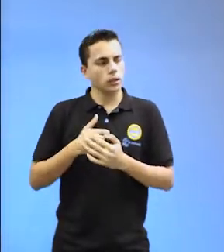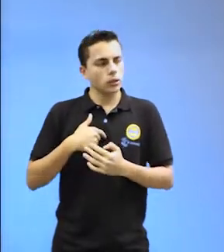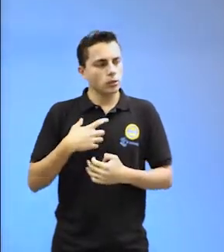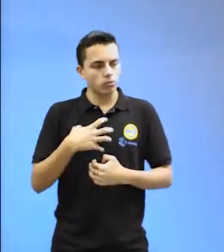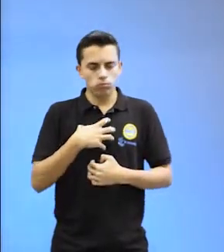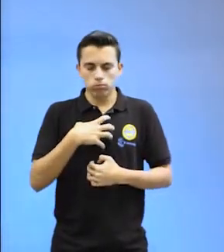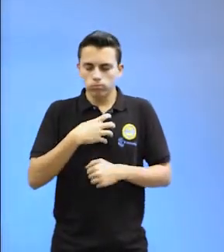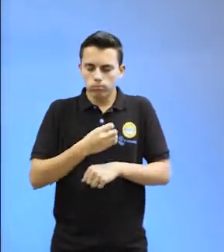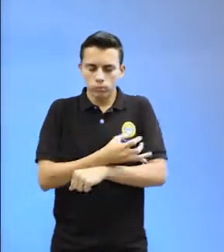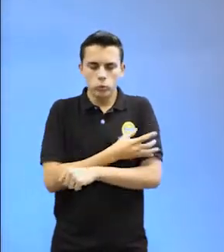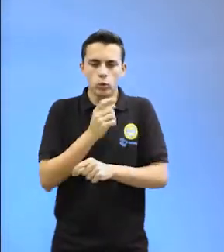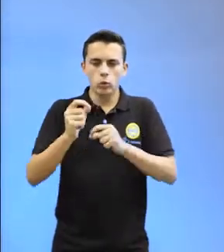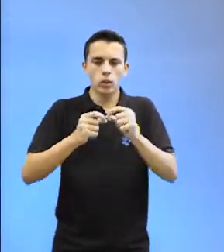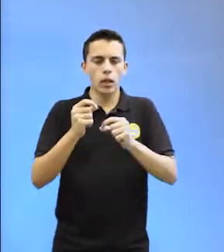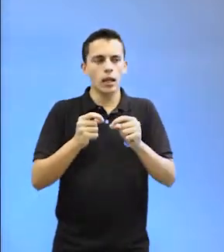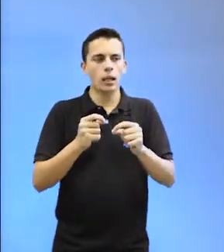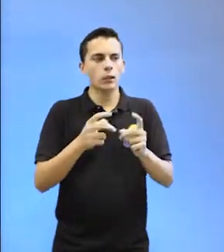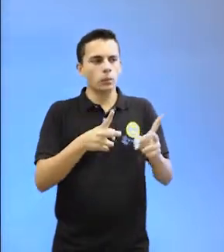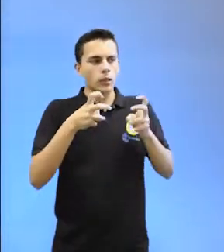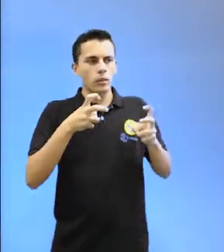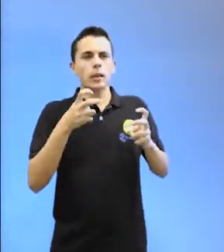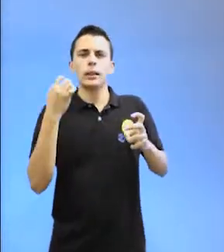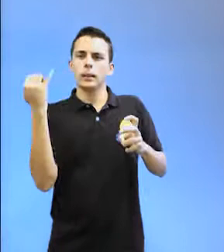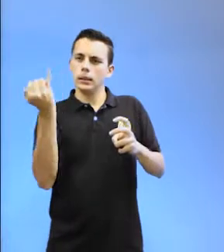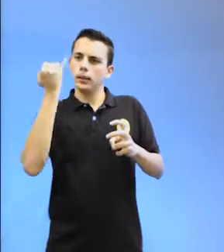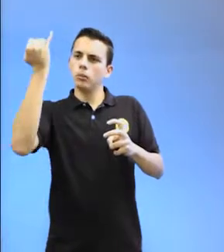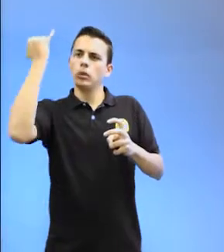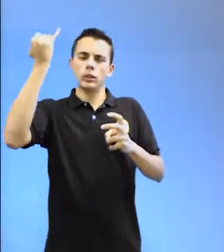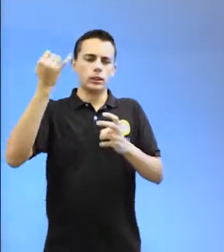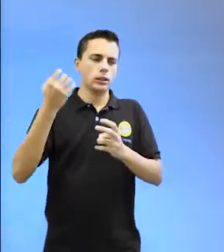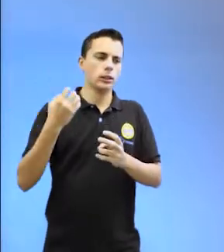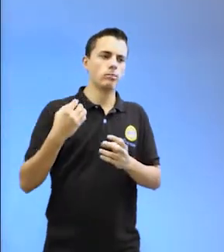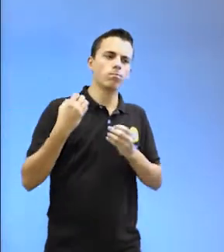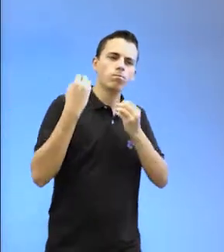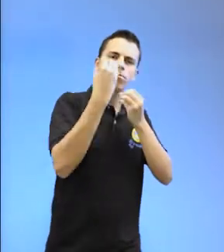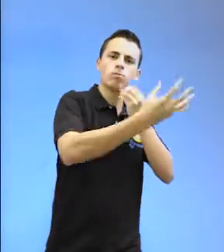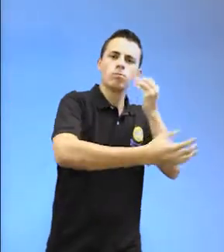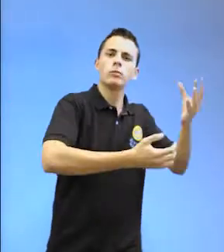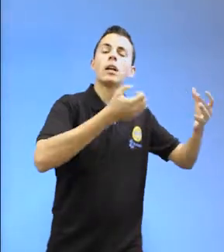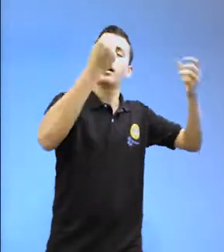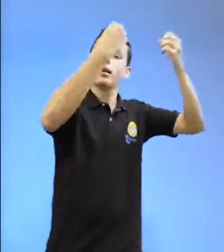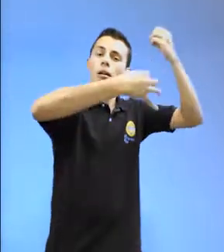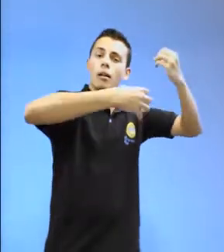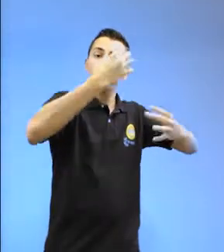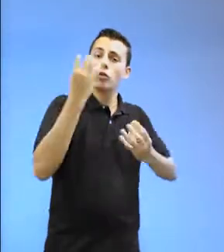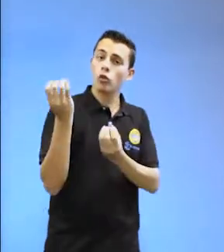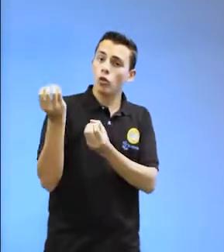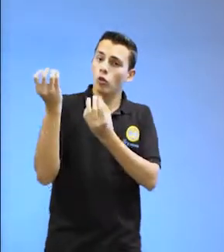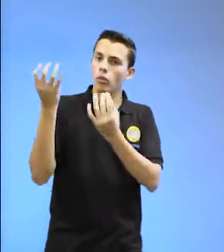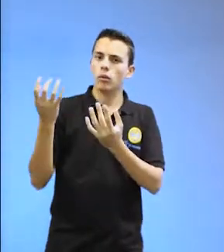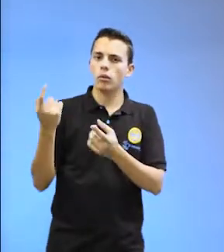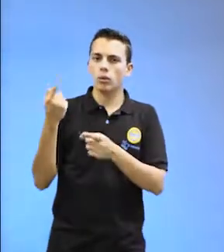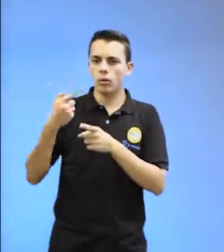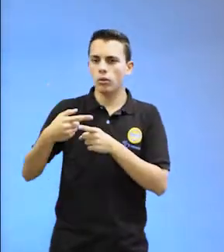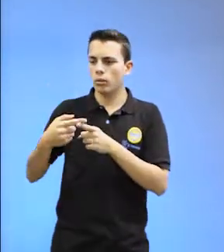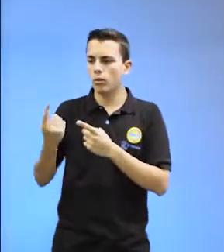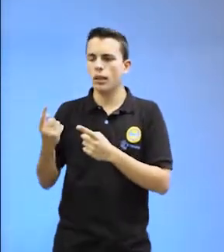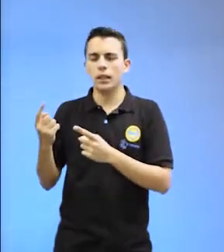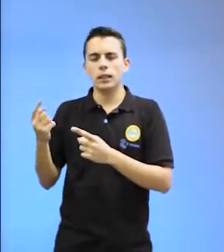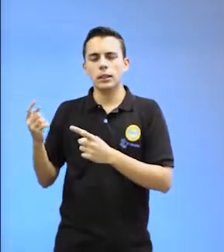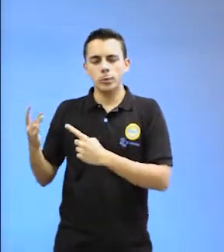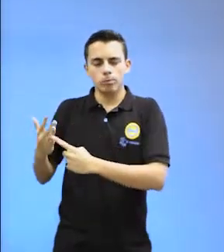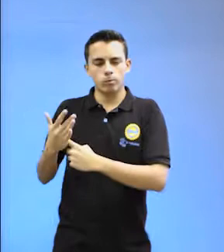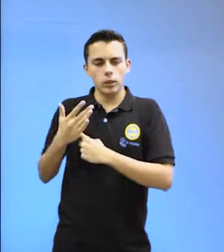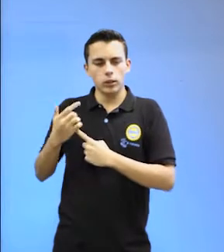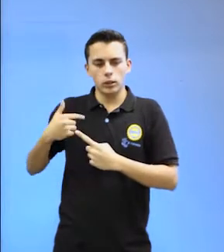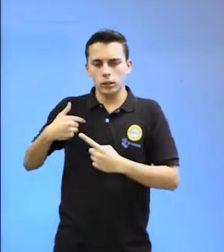a importância de levar informação. Eu acho que isso é o que me toca, o que me move. Que importante que é isso, a construir